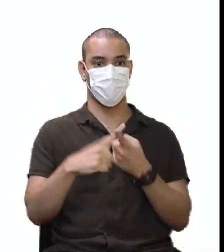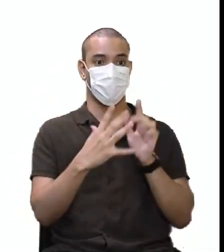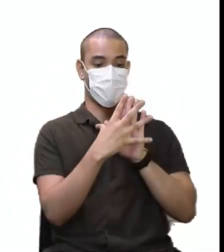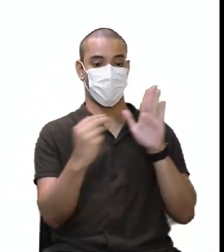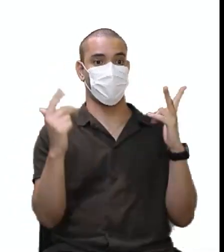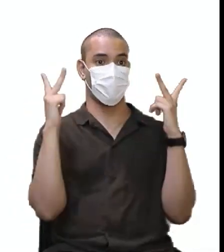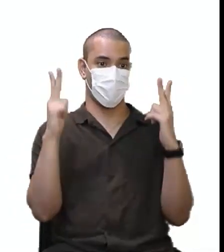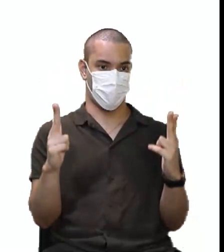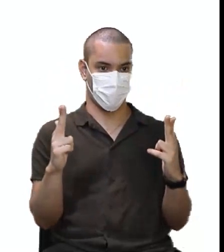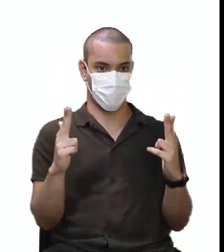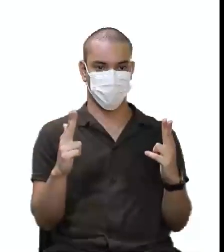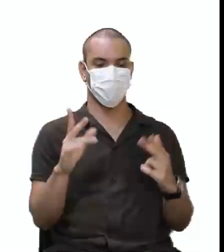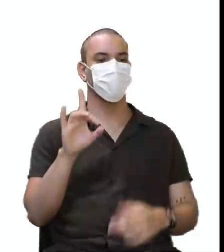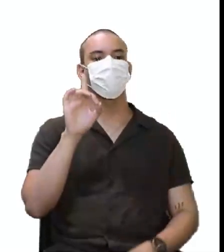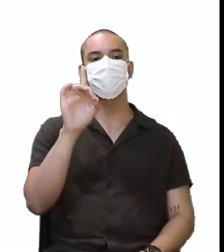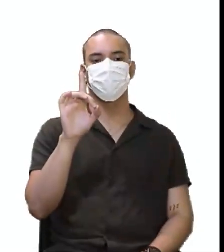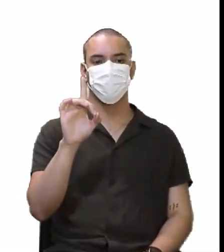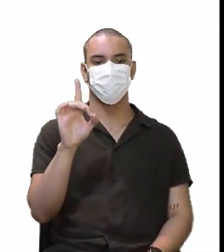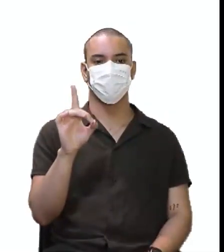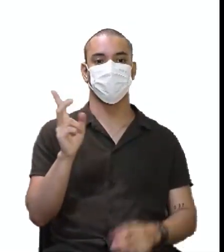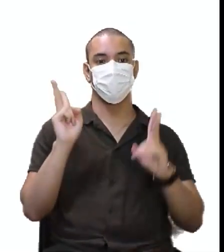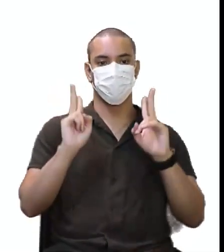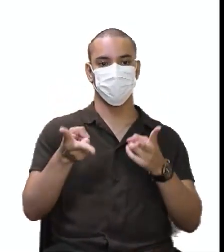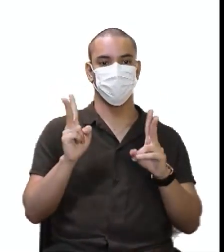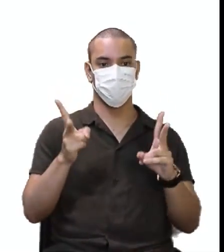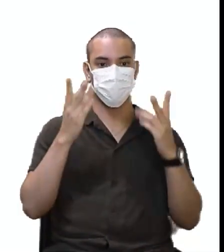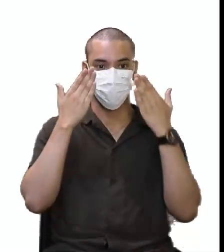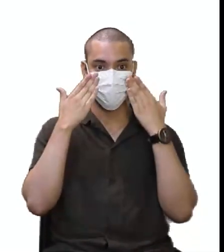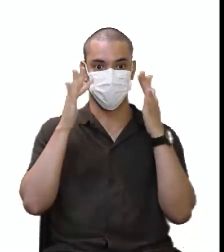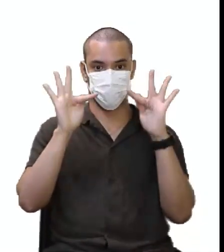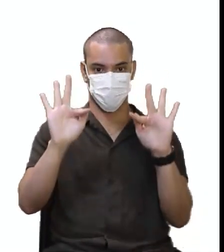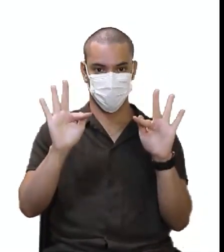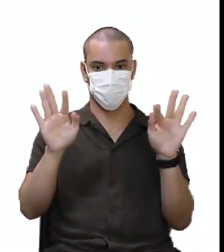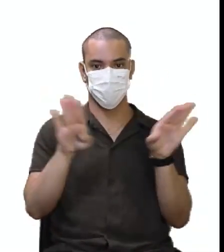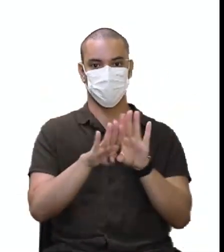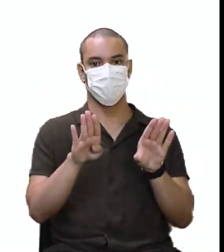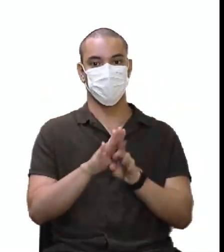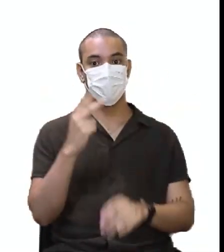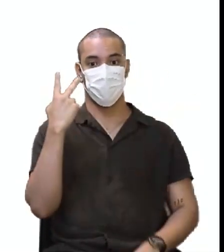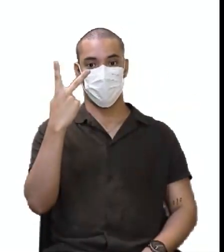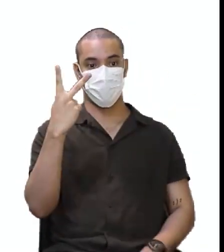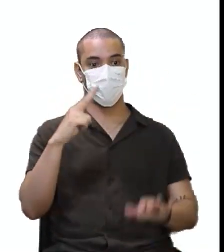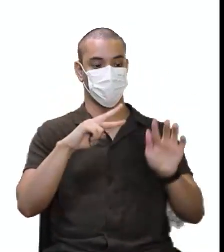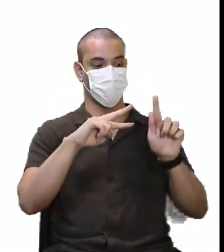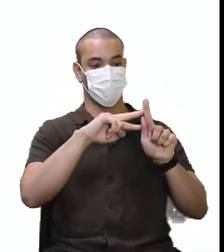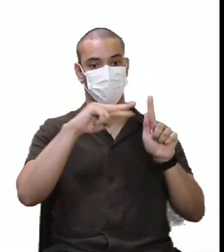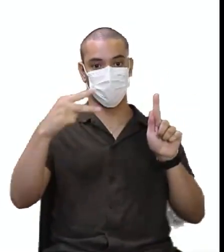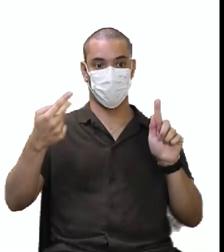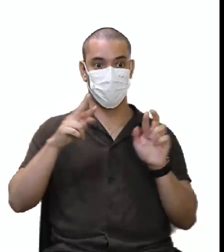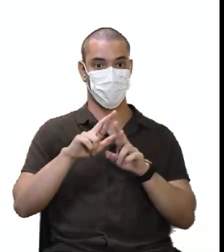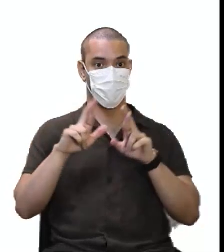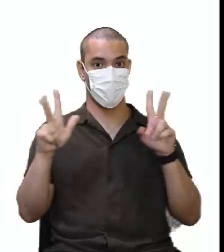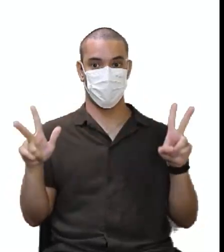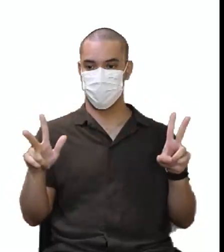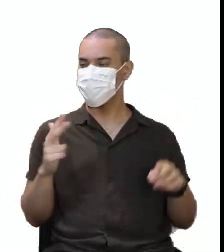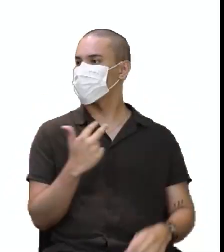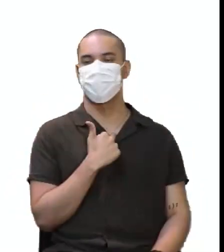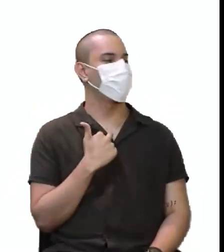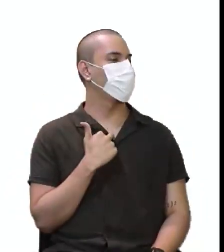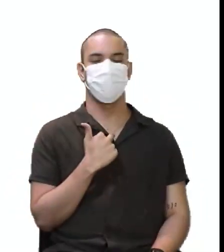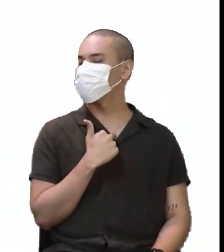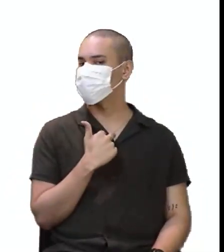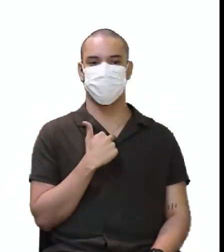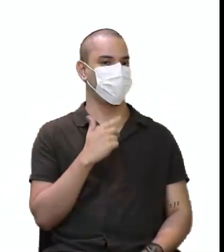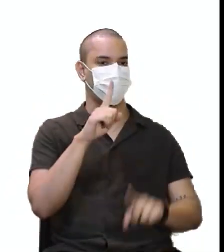clones. Letra D, o mesmo fenótipo e apenas 2 genótipos diferentes. Não pode